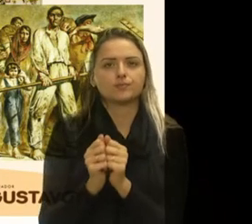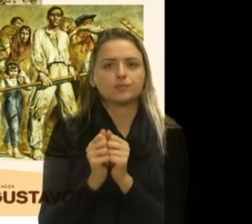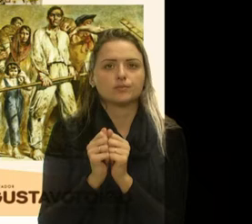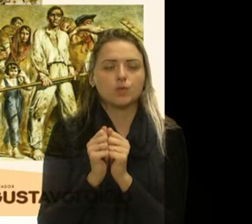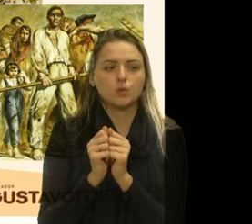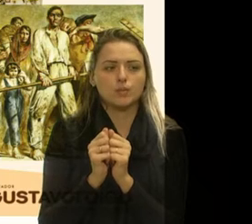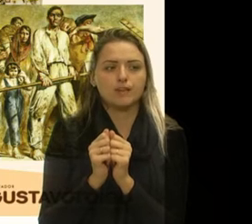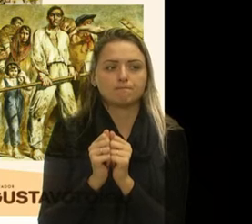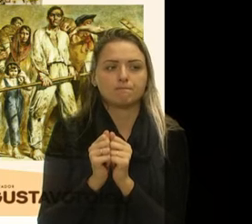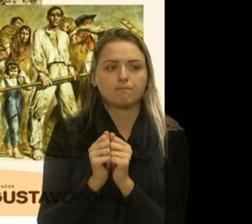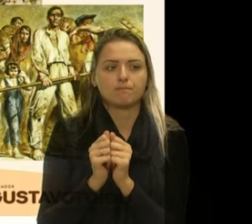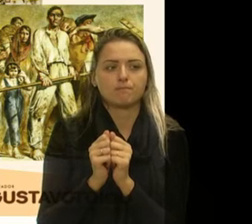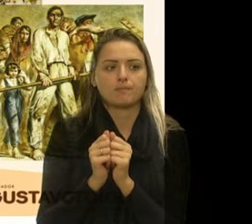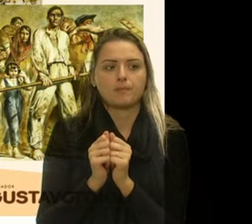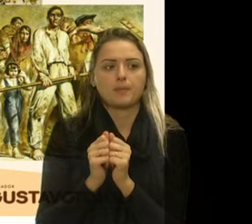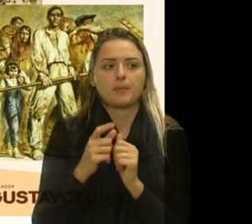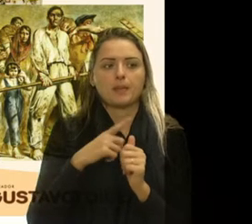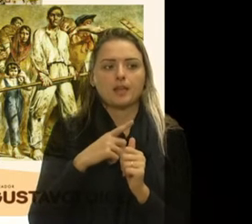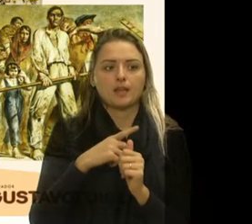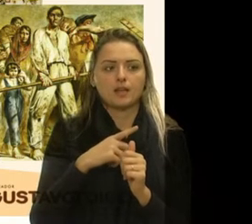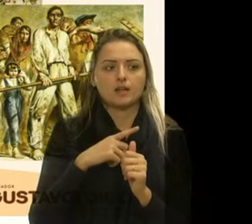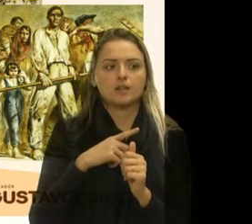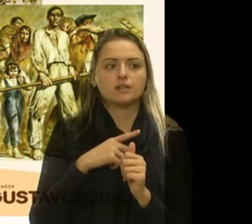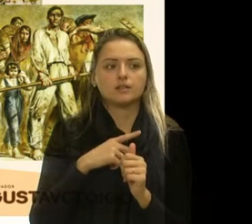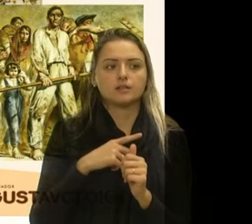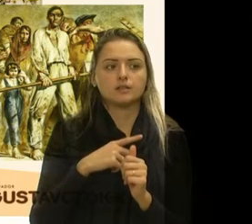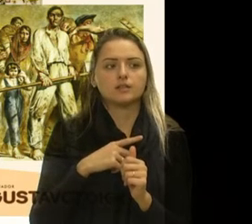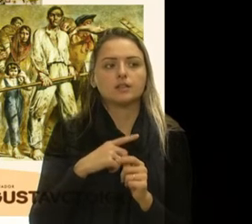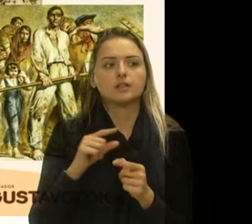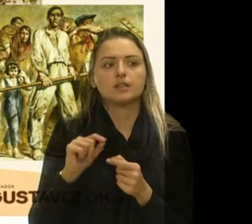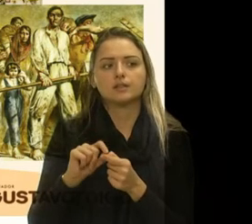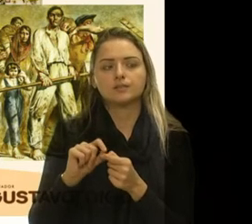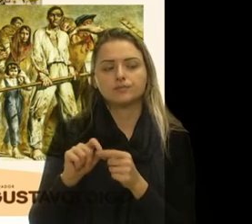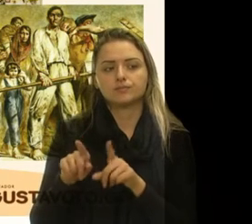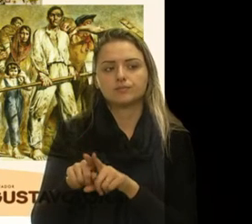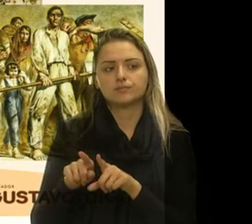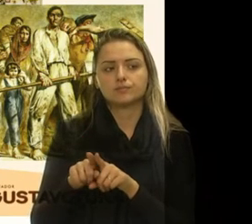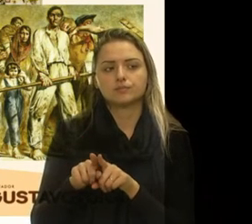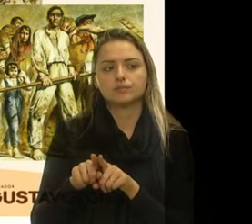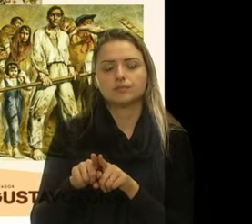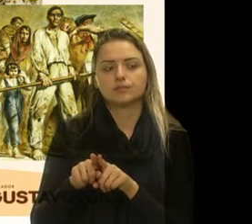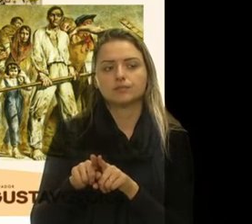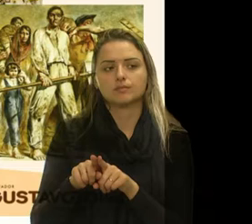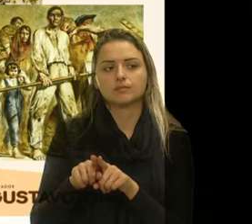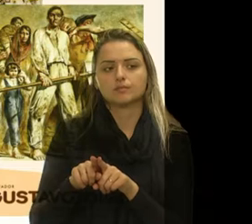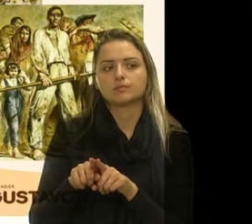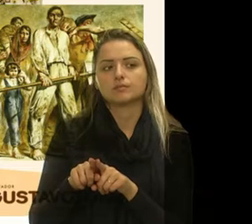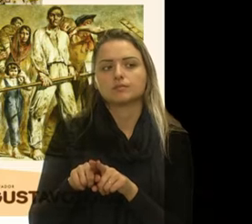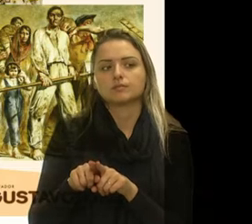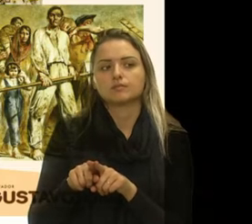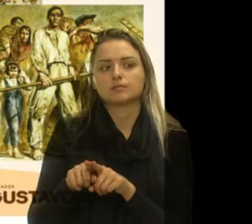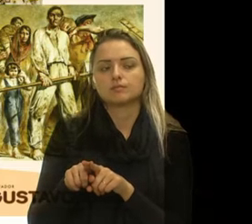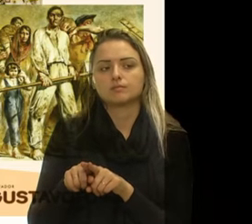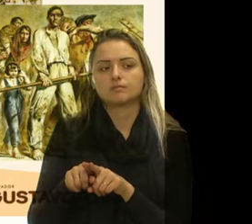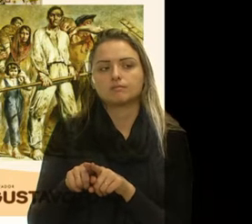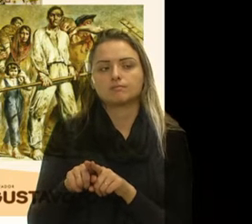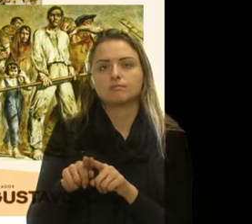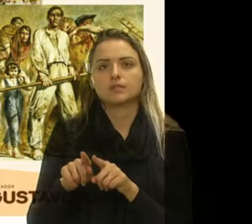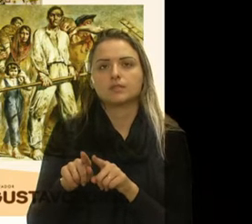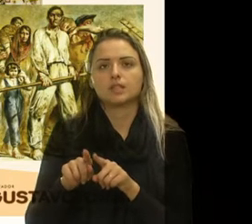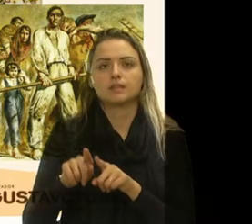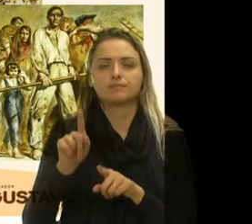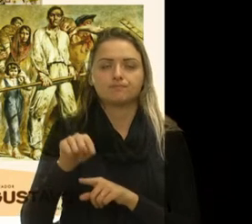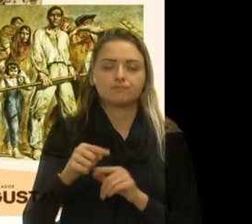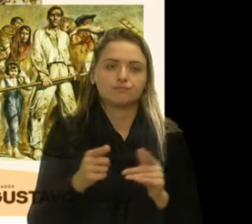e nós temos hoje esse grande atrativo histórico, artístico, cultural para ser contemplado pelos visitantes, pelos nossos estudantes,